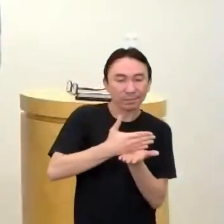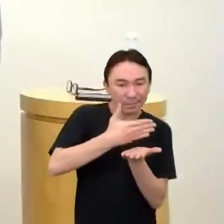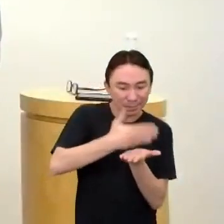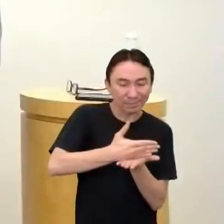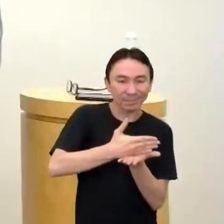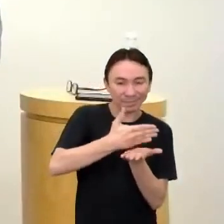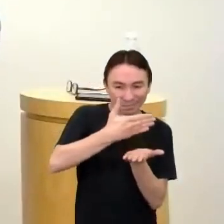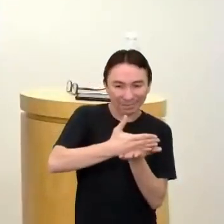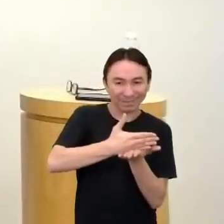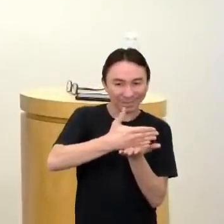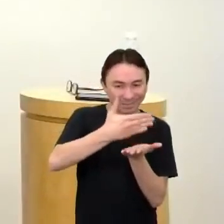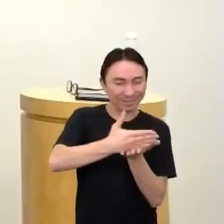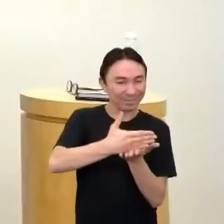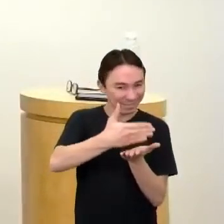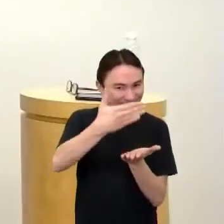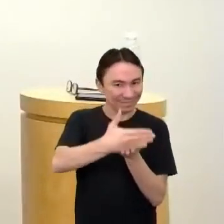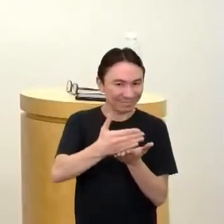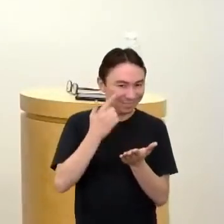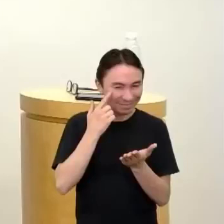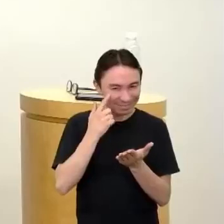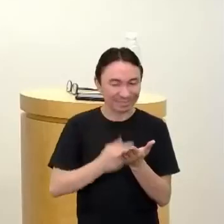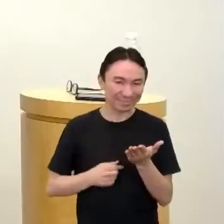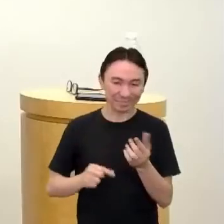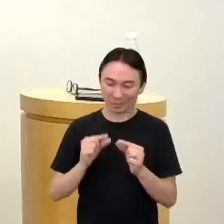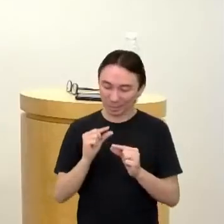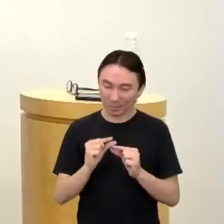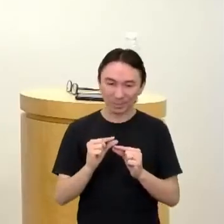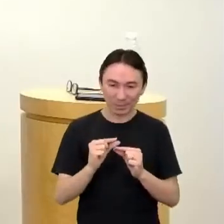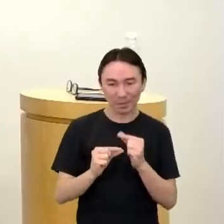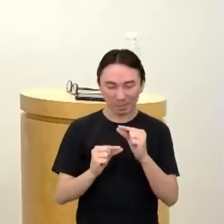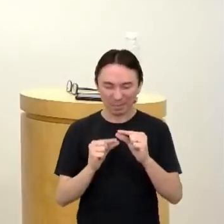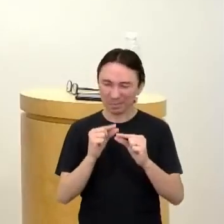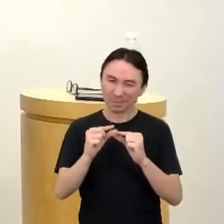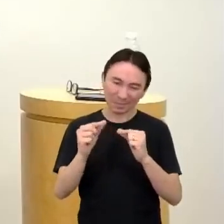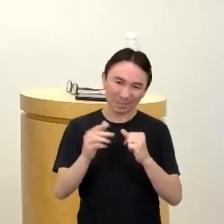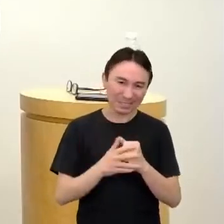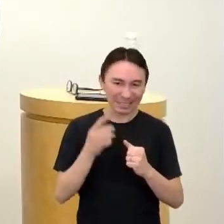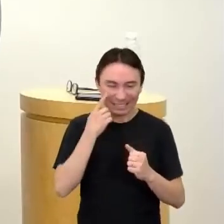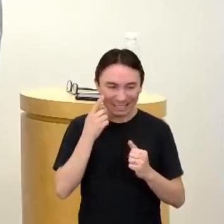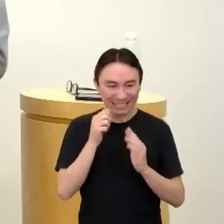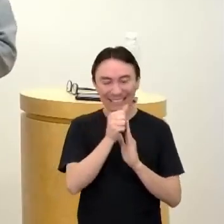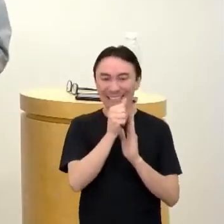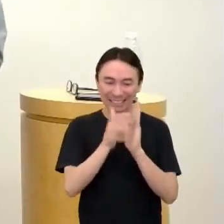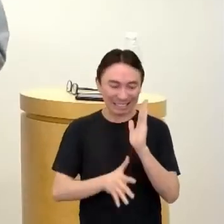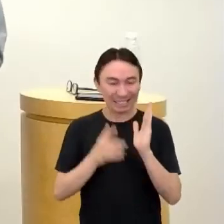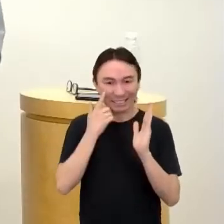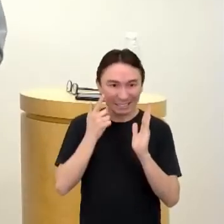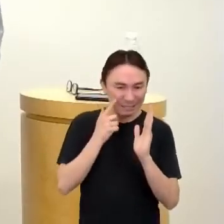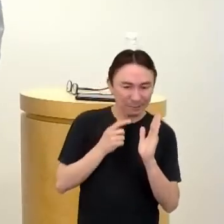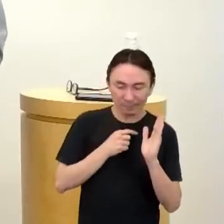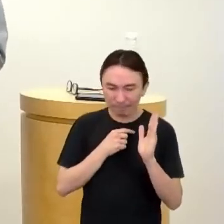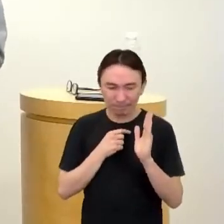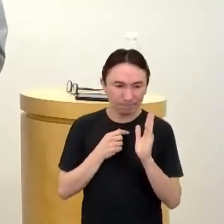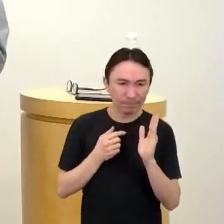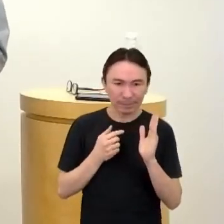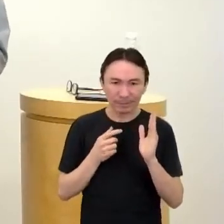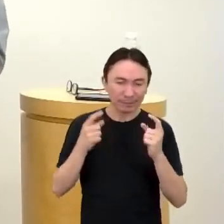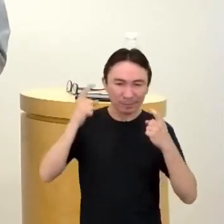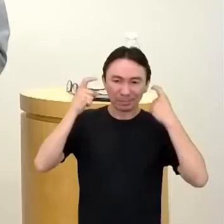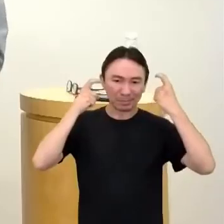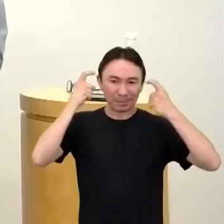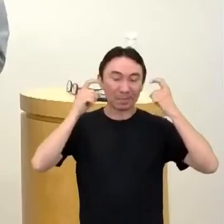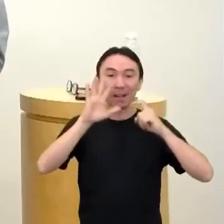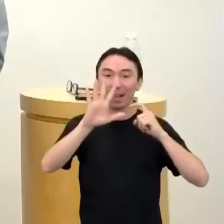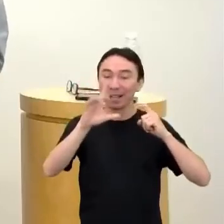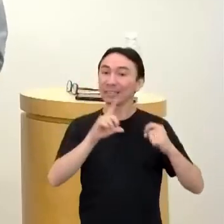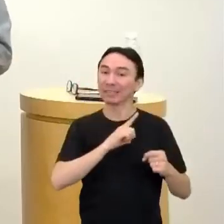Resolvendo aos pouquinhos, né? Ela é um pouquinho, assim, no meu entendimento, fiquei preocupado na hora de selecionar essa atividade, né? Mas eu lembrei de uma frase